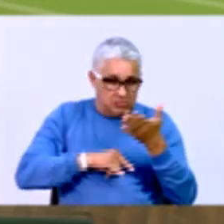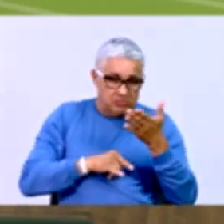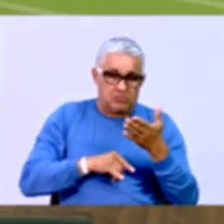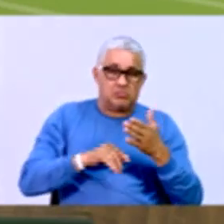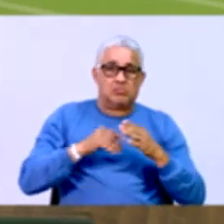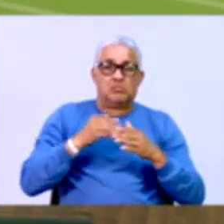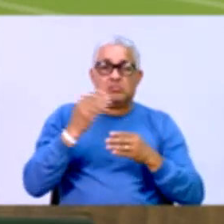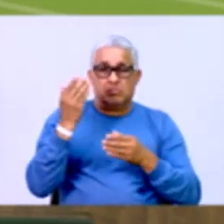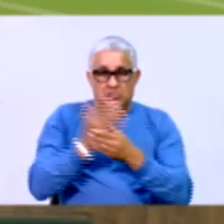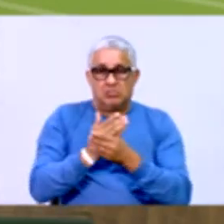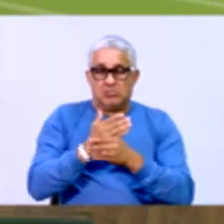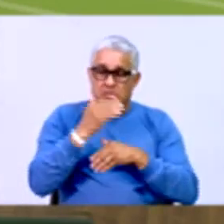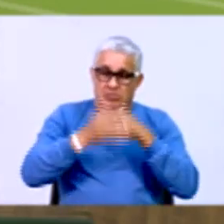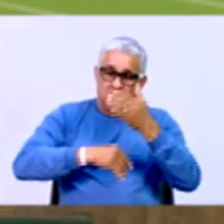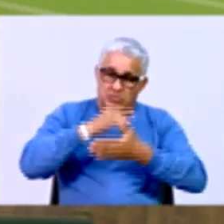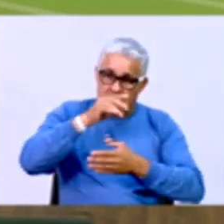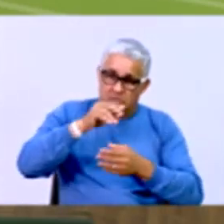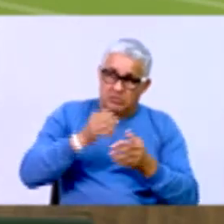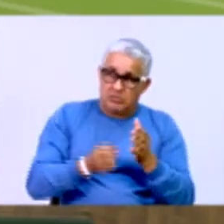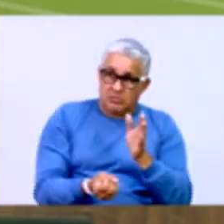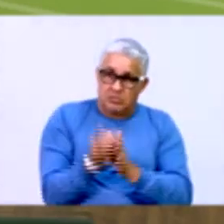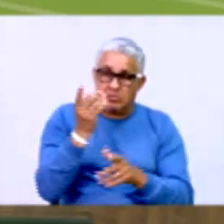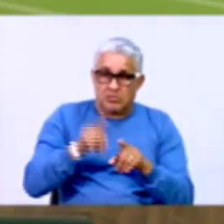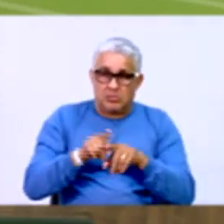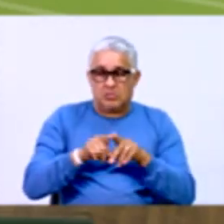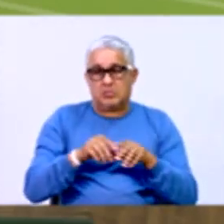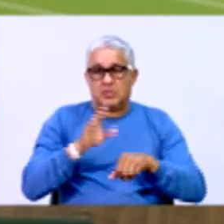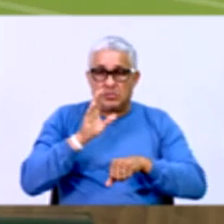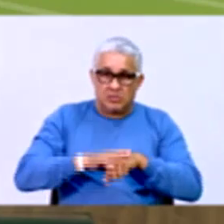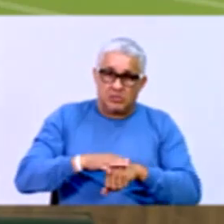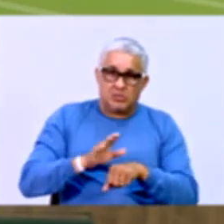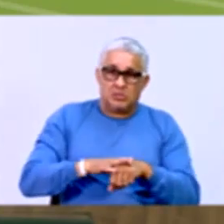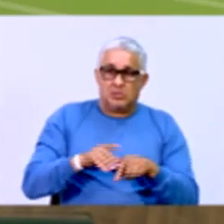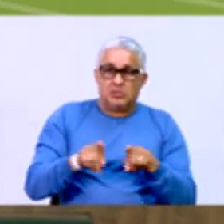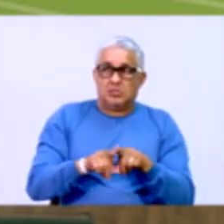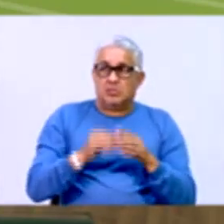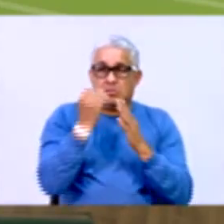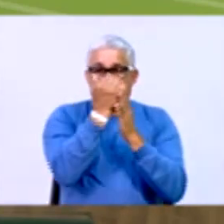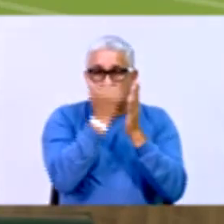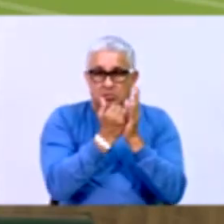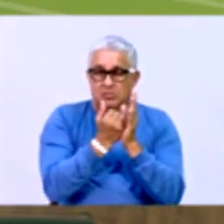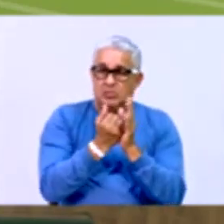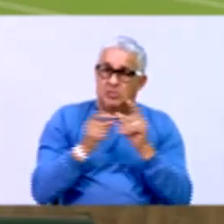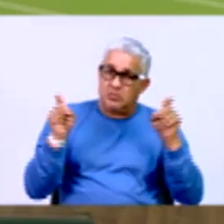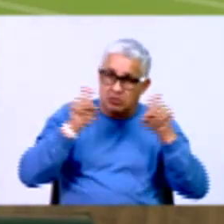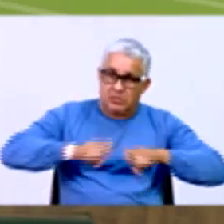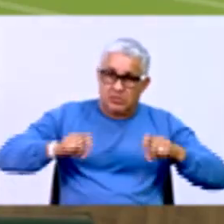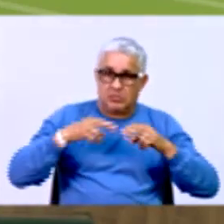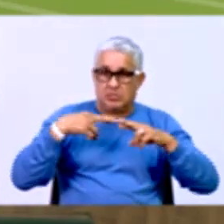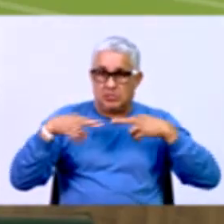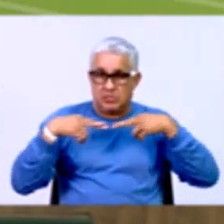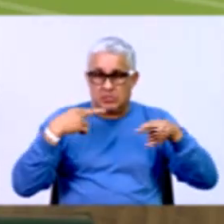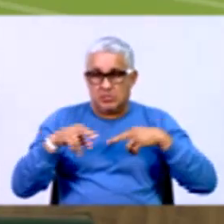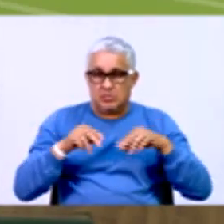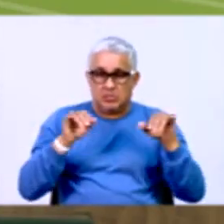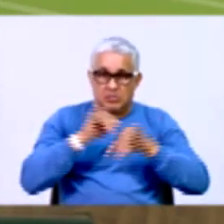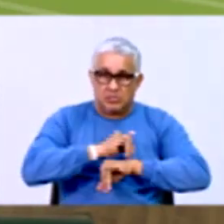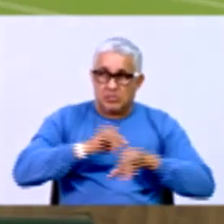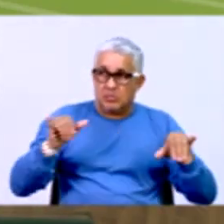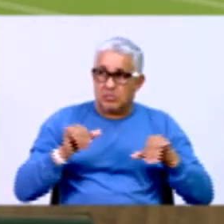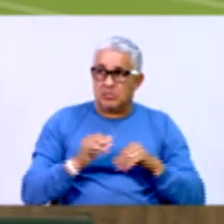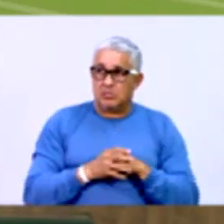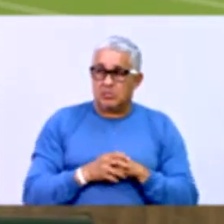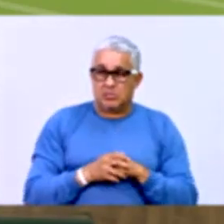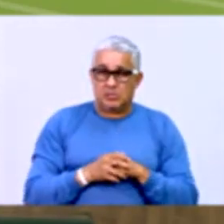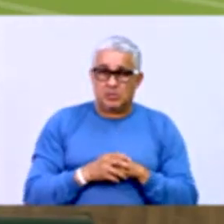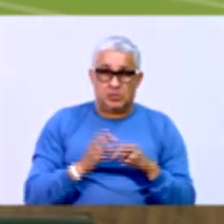pela tecnologia de informação, aos procedimentos, aos softwares, às máquinas, às redes, à informação. Então a gente pode fazer